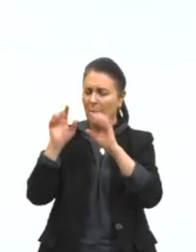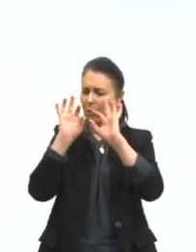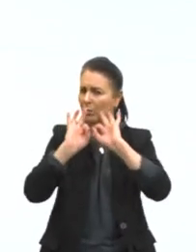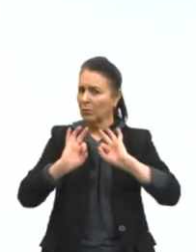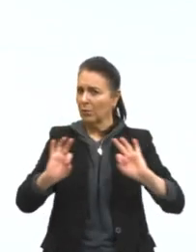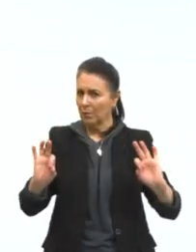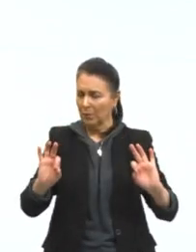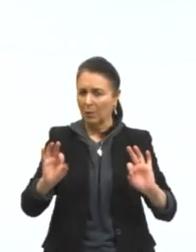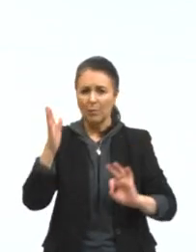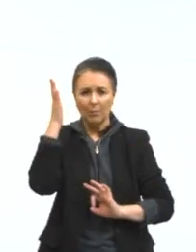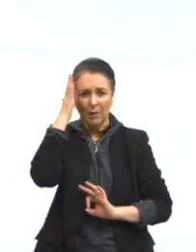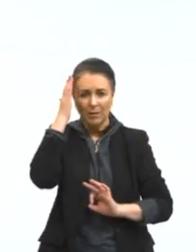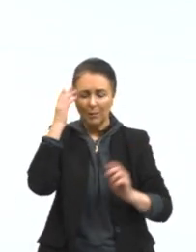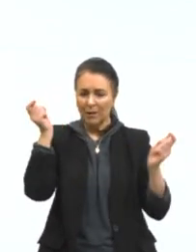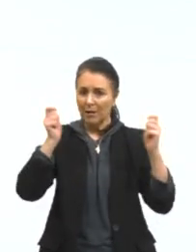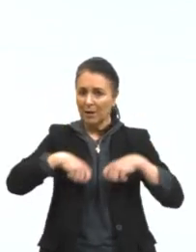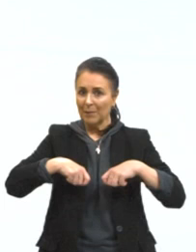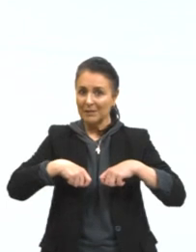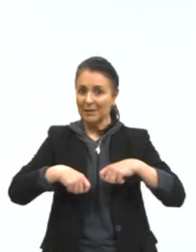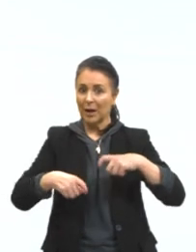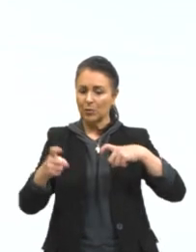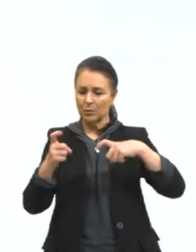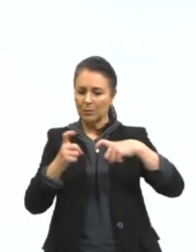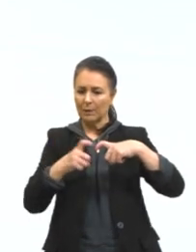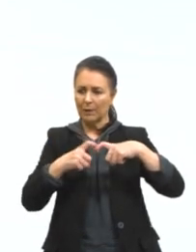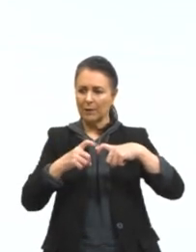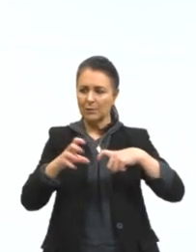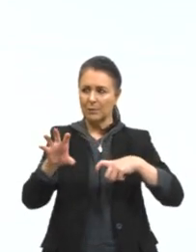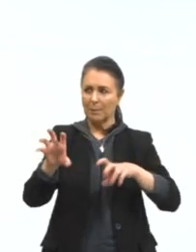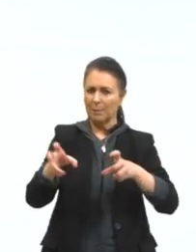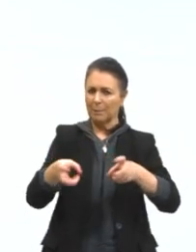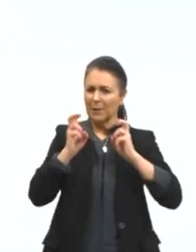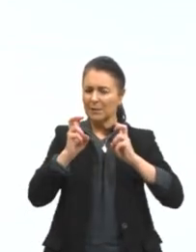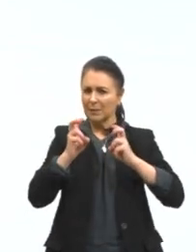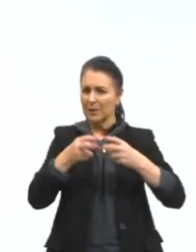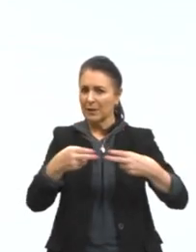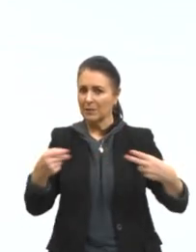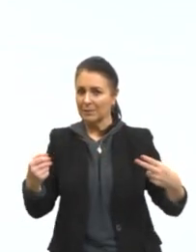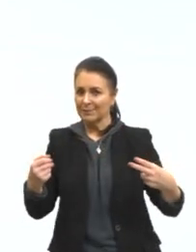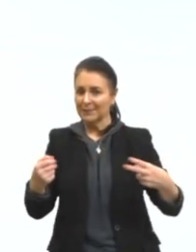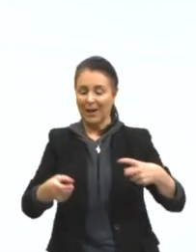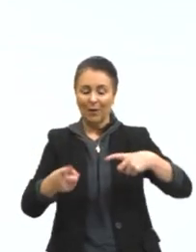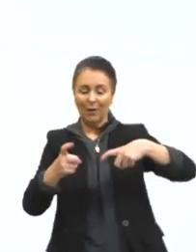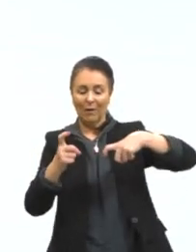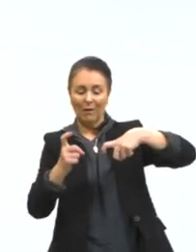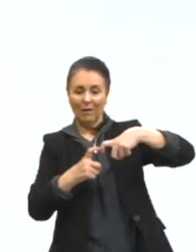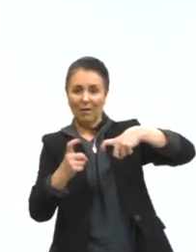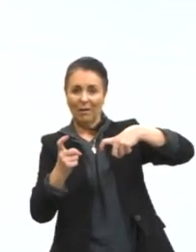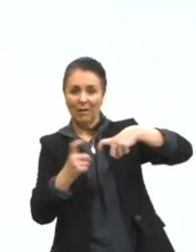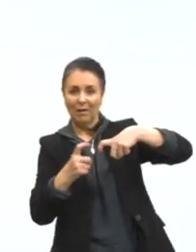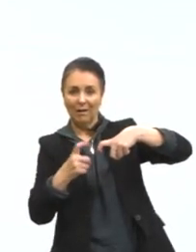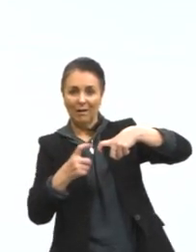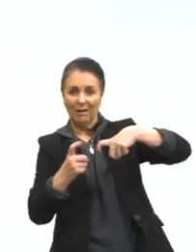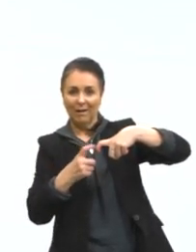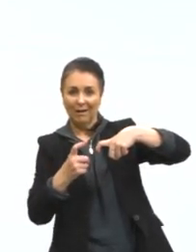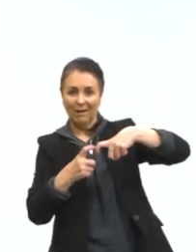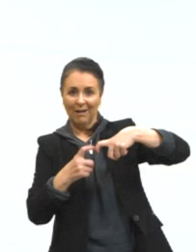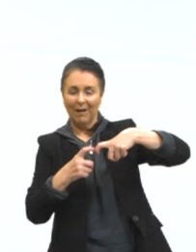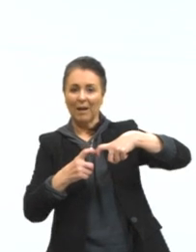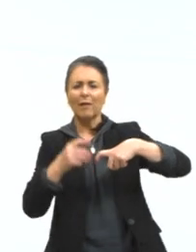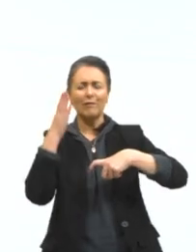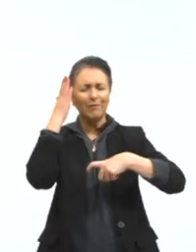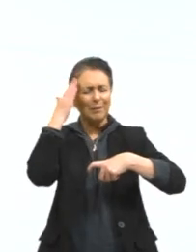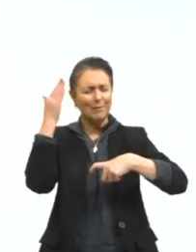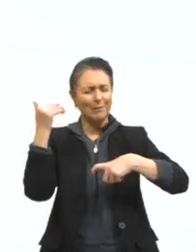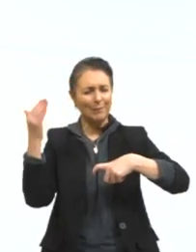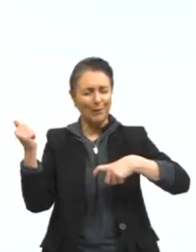medir a capacidade reflexa dos indivíduos é o exame do reflexo patelar e é bem famoso esse